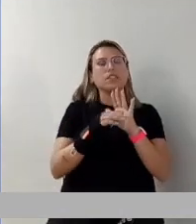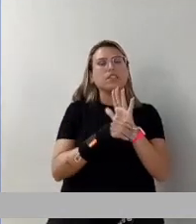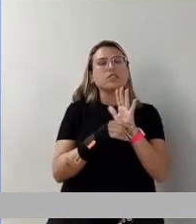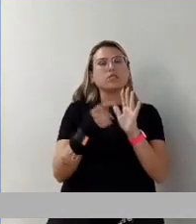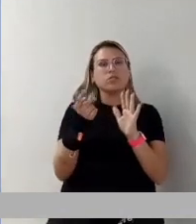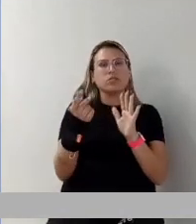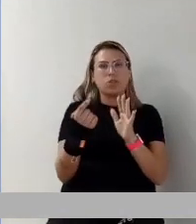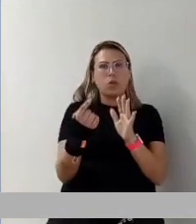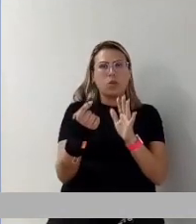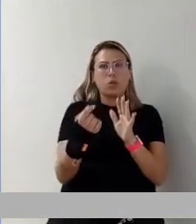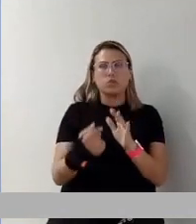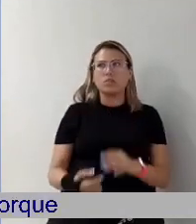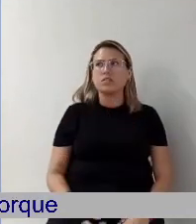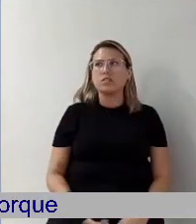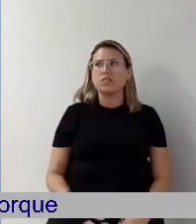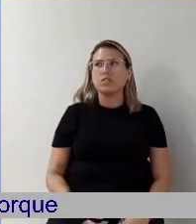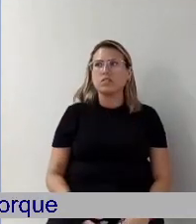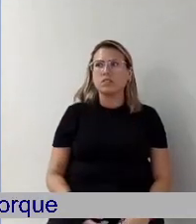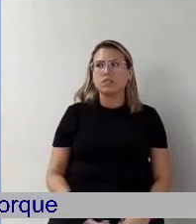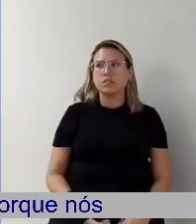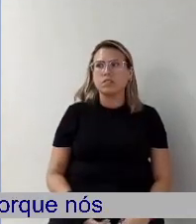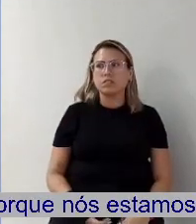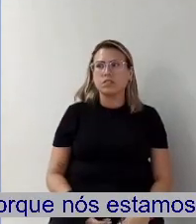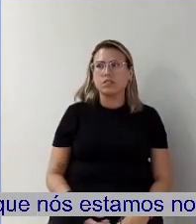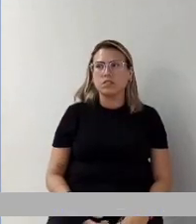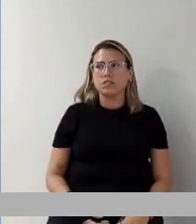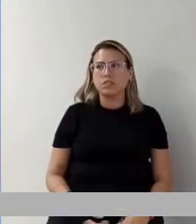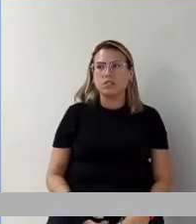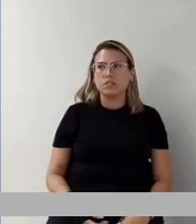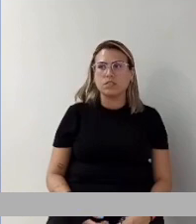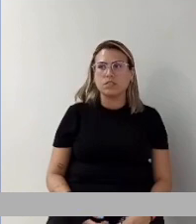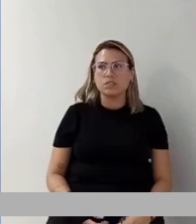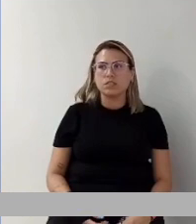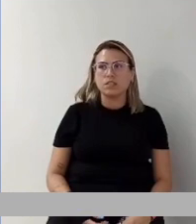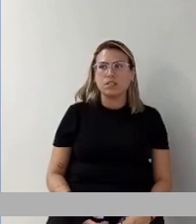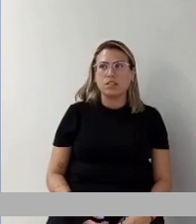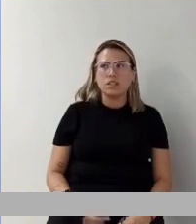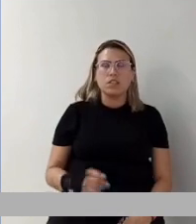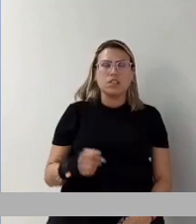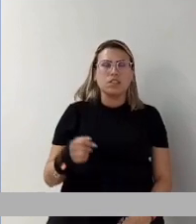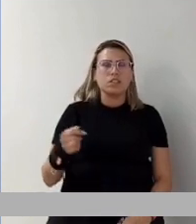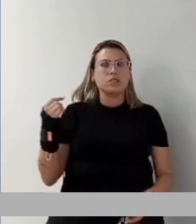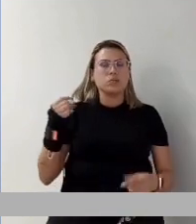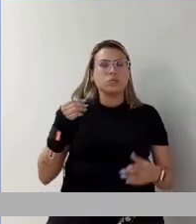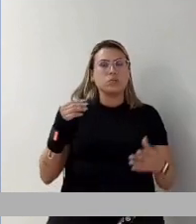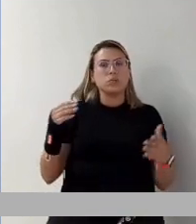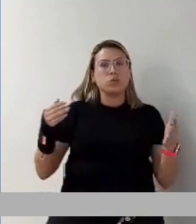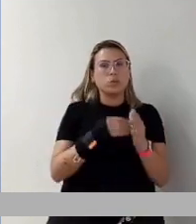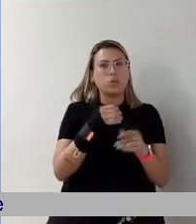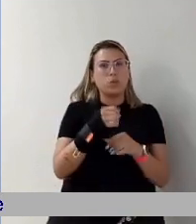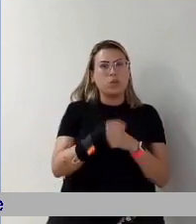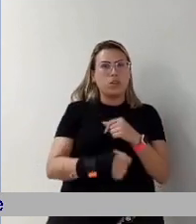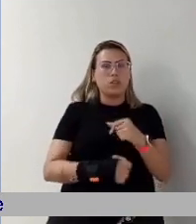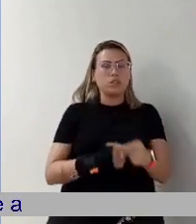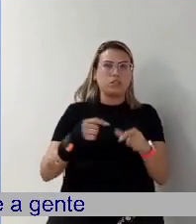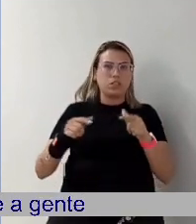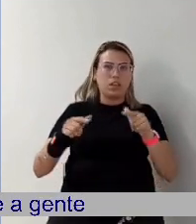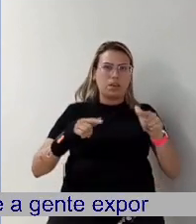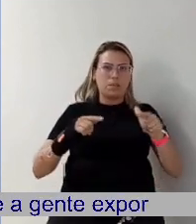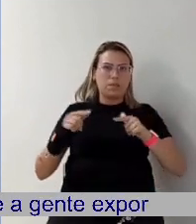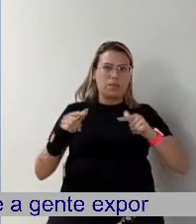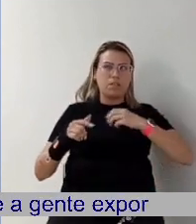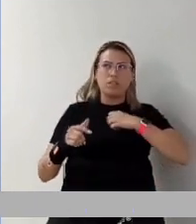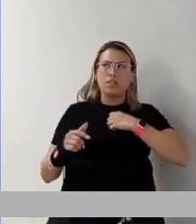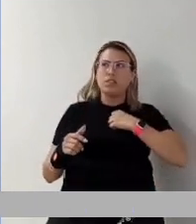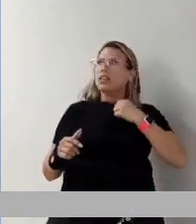né até porque nós estamos no último mandato nosso né e seria interessante a gente expor paraa